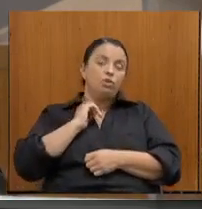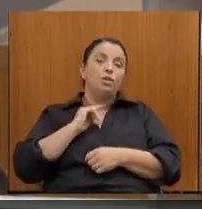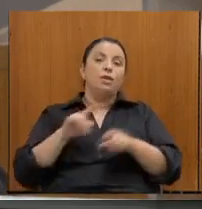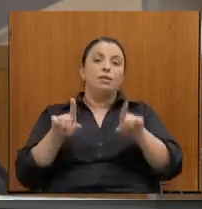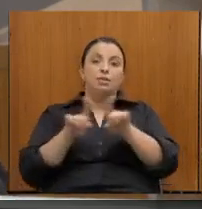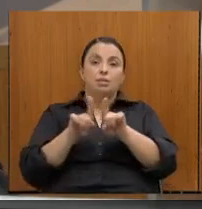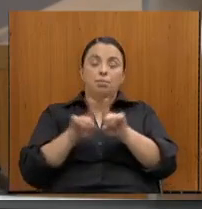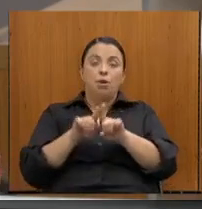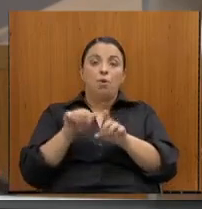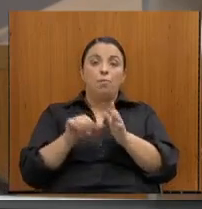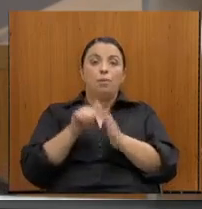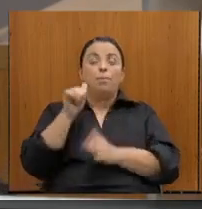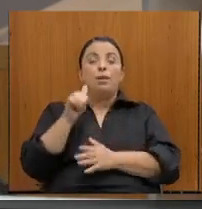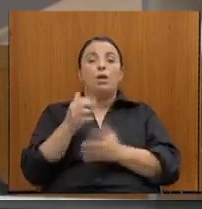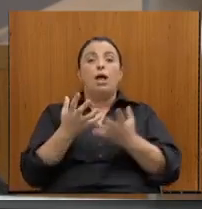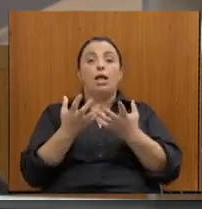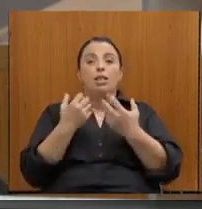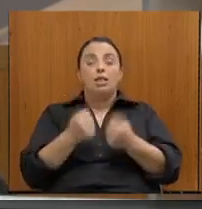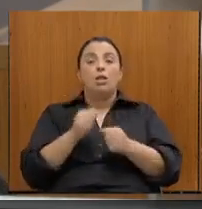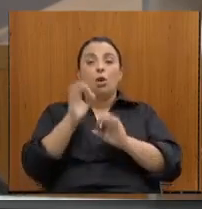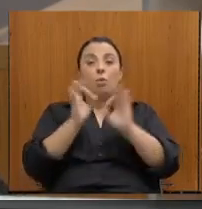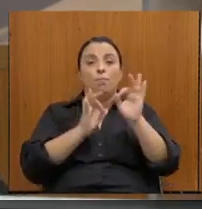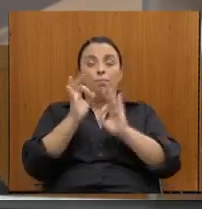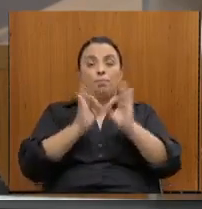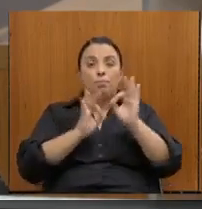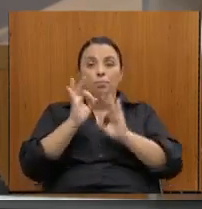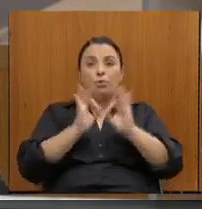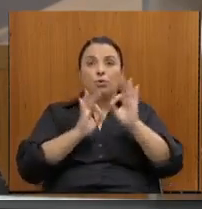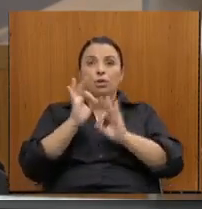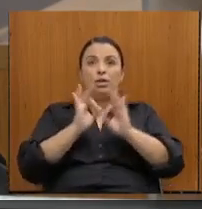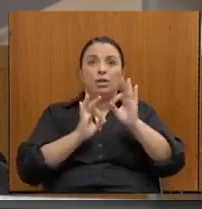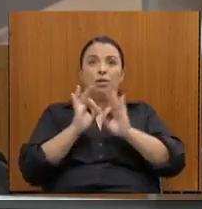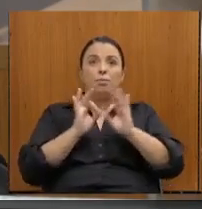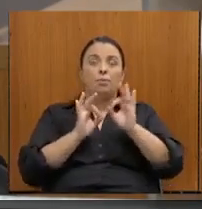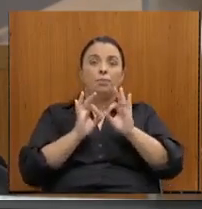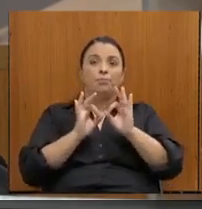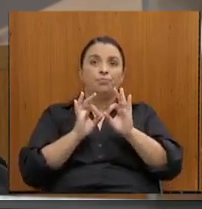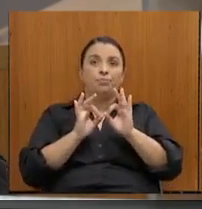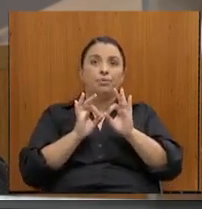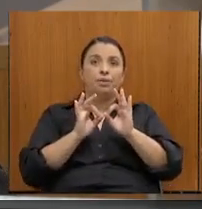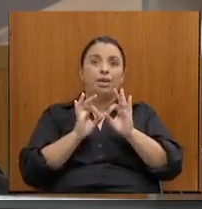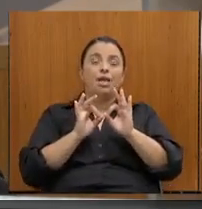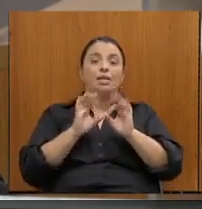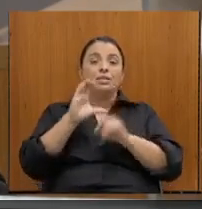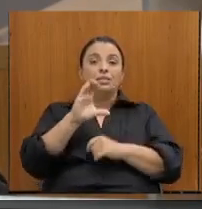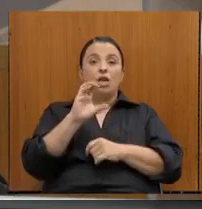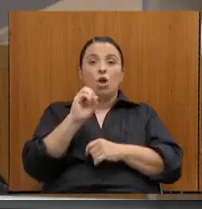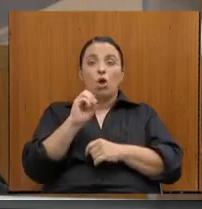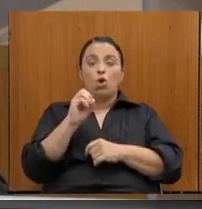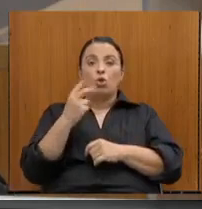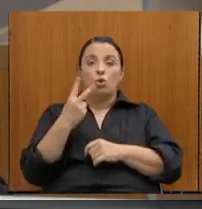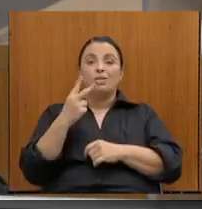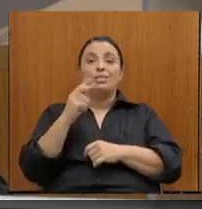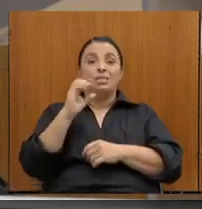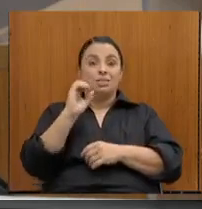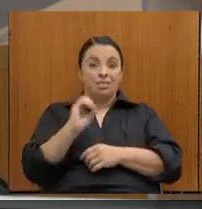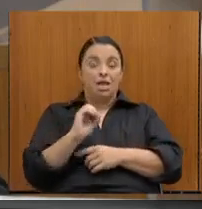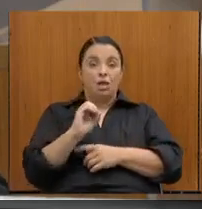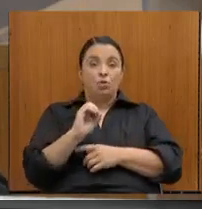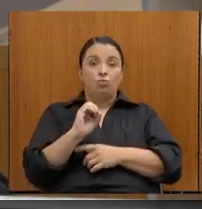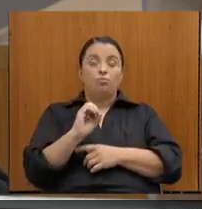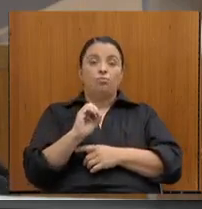primeiro estado da América Latina a aderir a esse programa e no Brasil não tem outro estado que